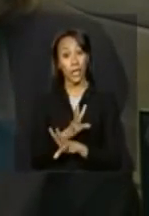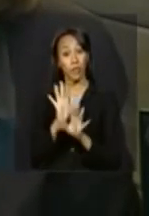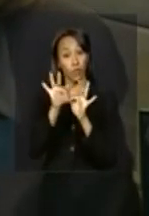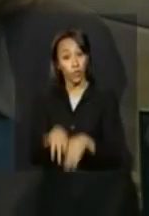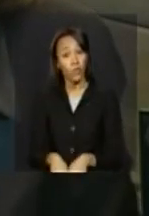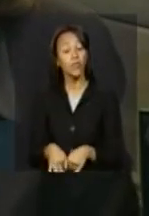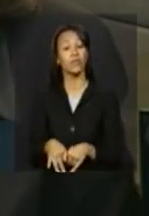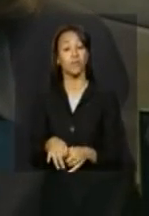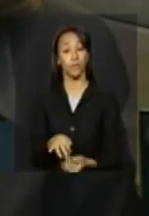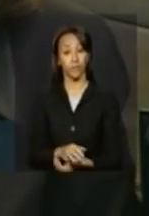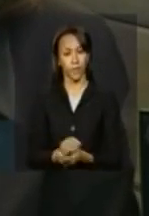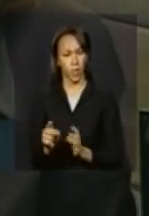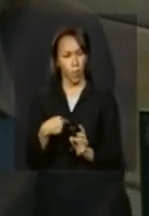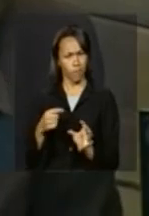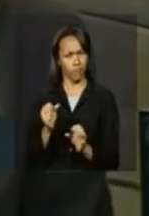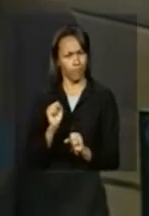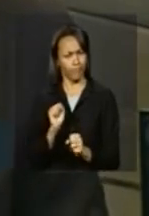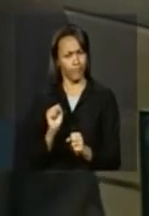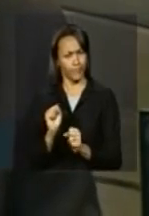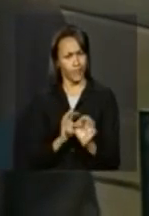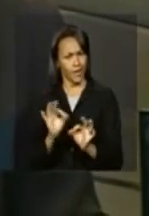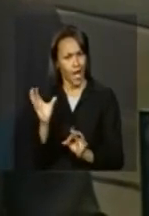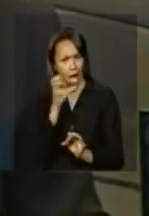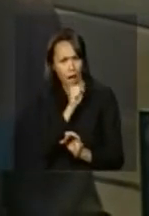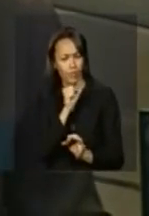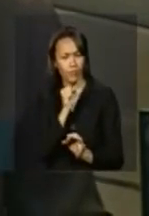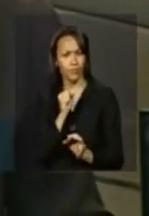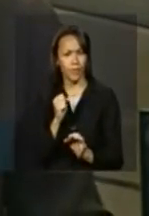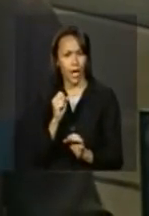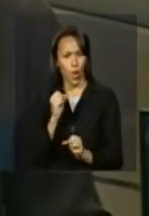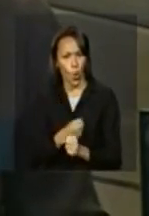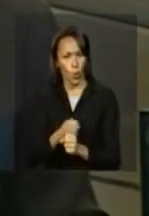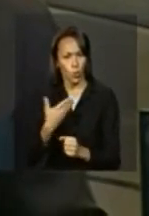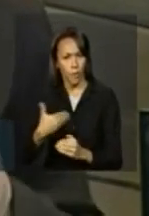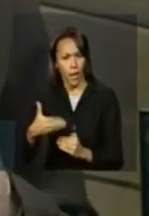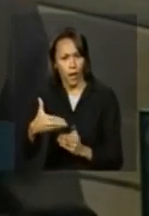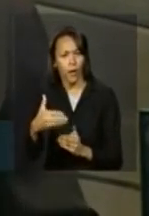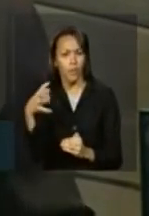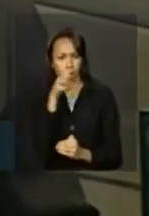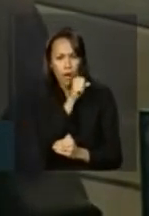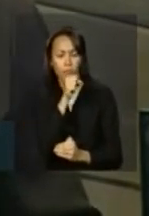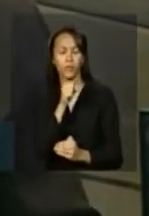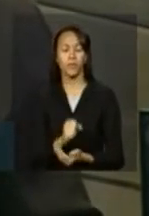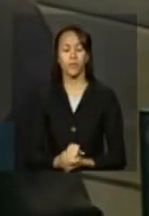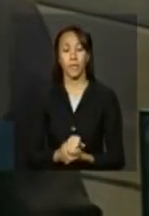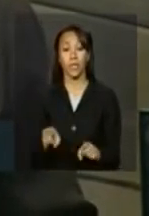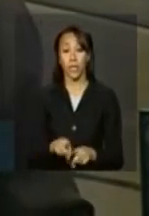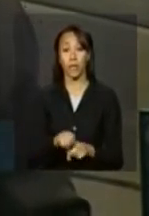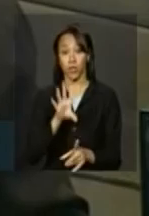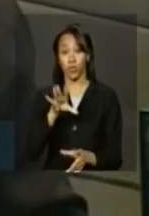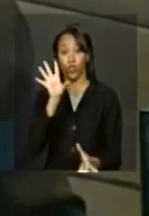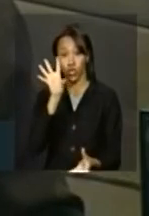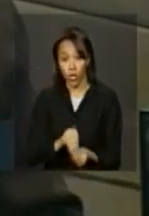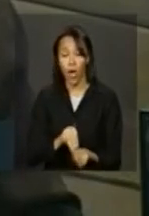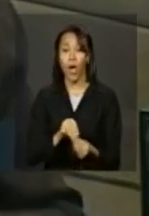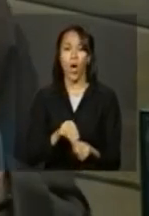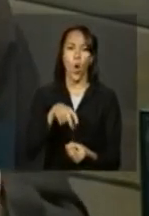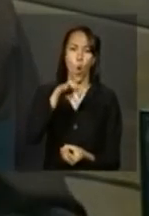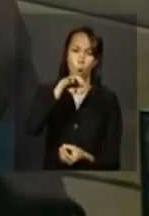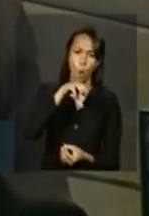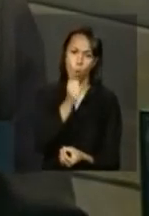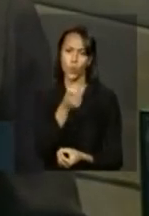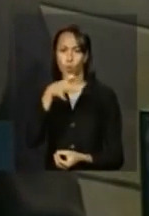transição, estão preparados para acelerar esse processo. Além disso, nós concluímos 8 novos